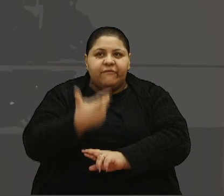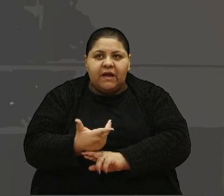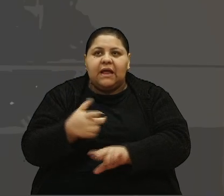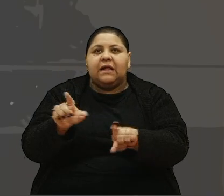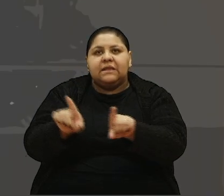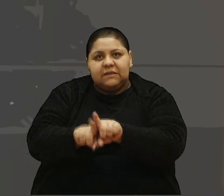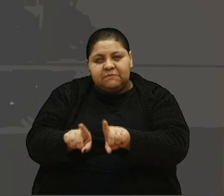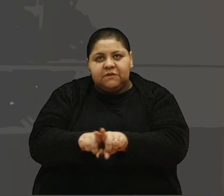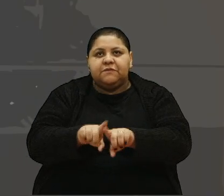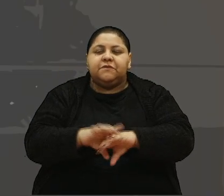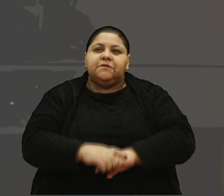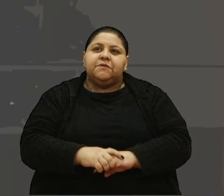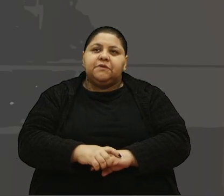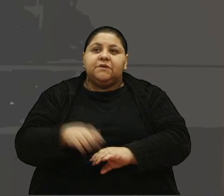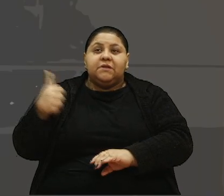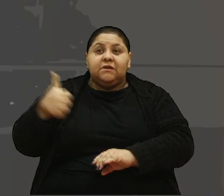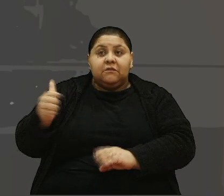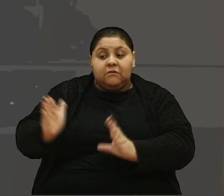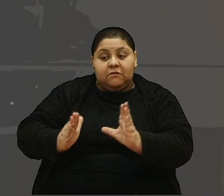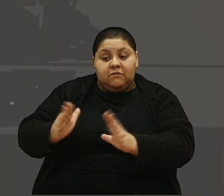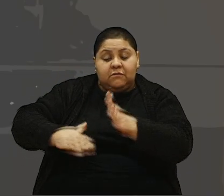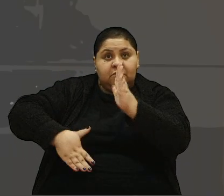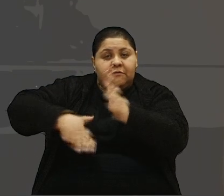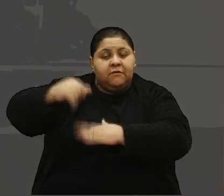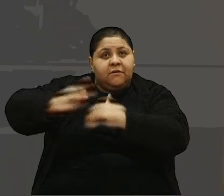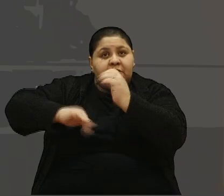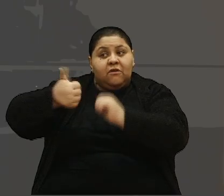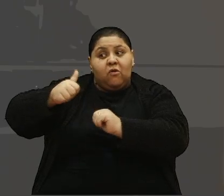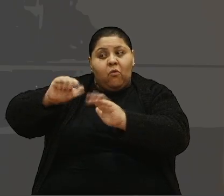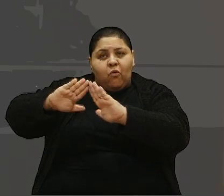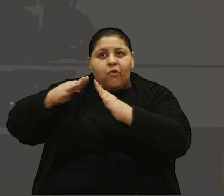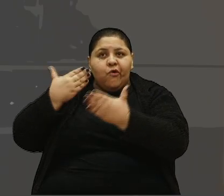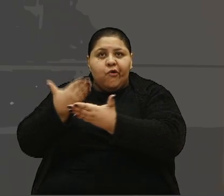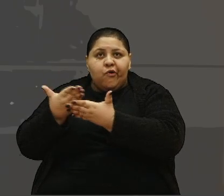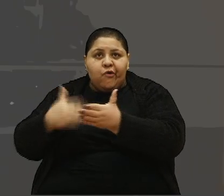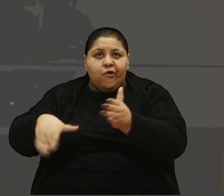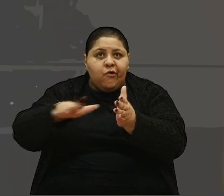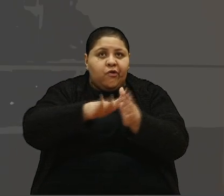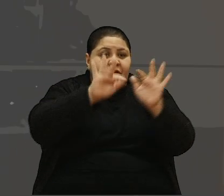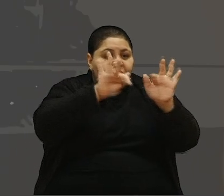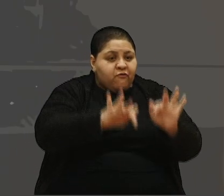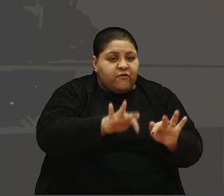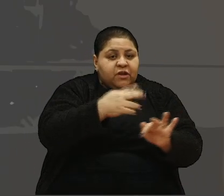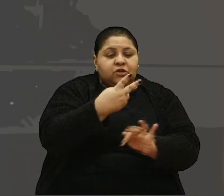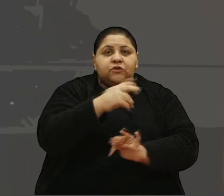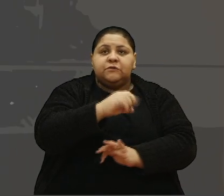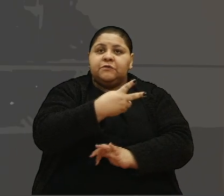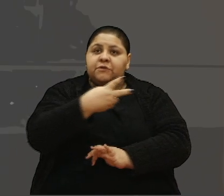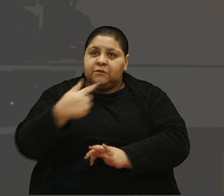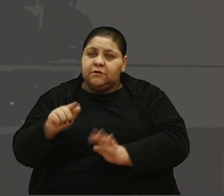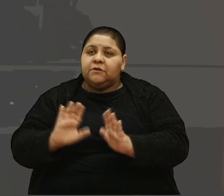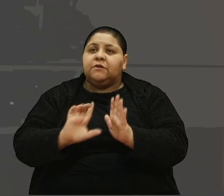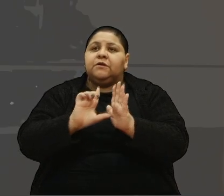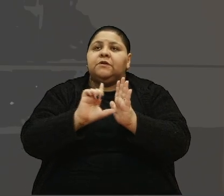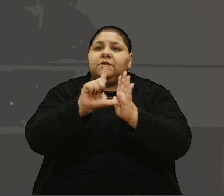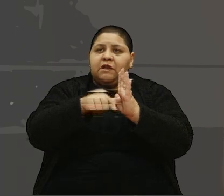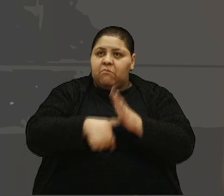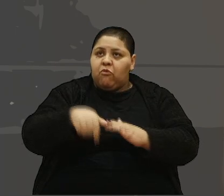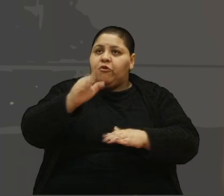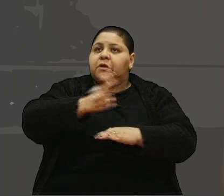também que na primeira etapa serão construídas 11 escolas até o final de 2027, depois mais